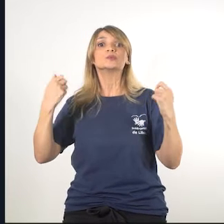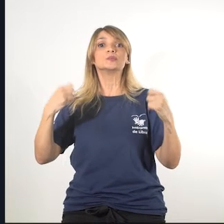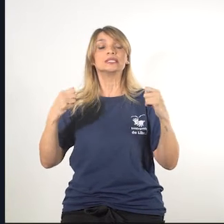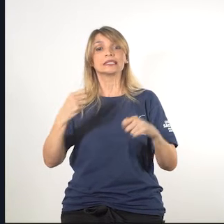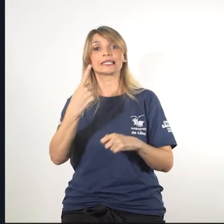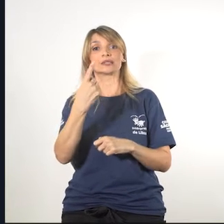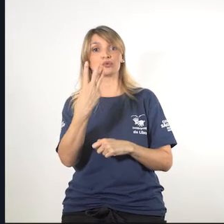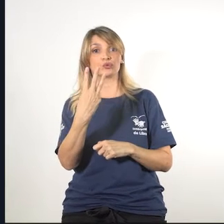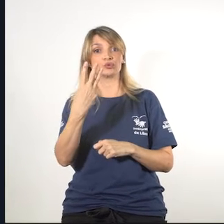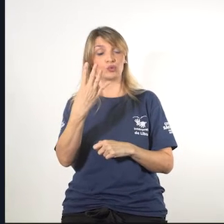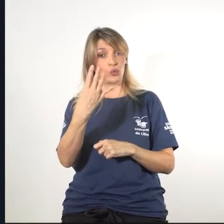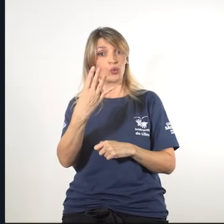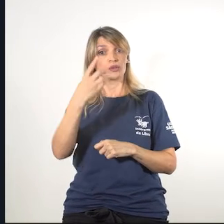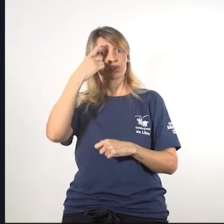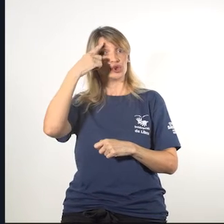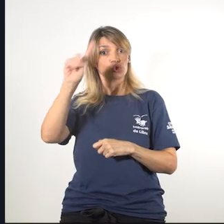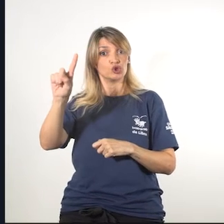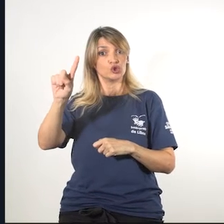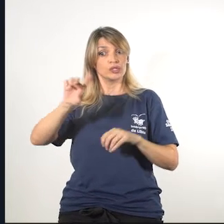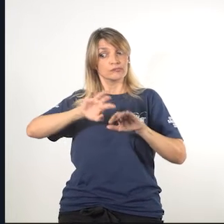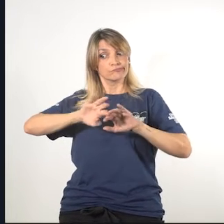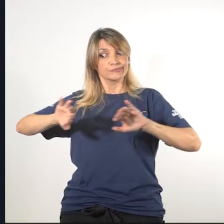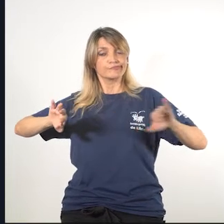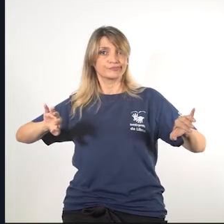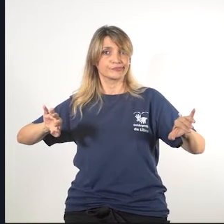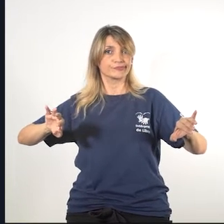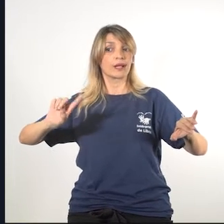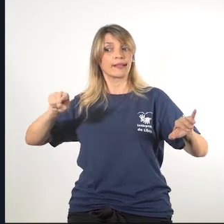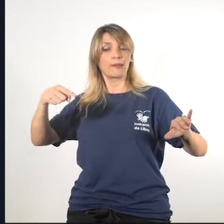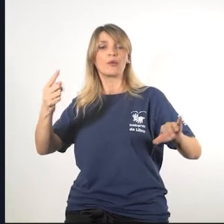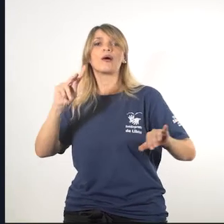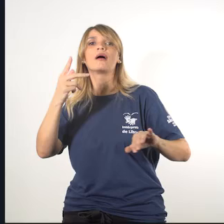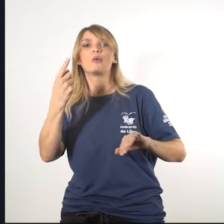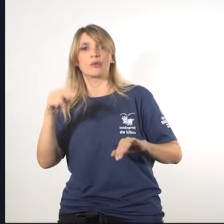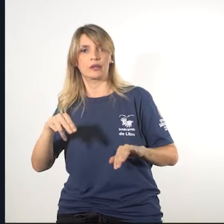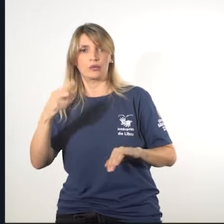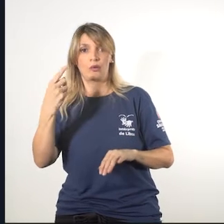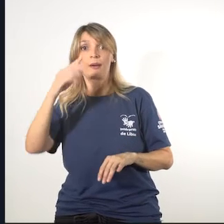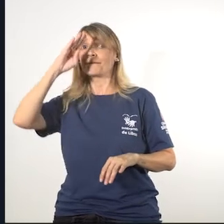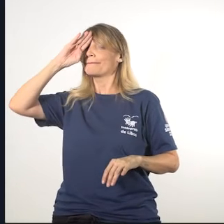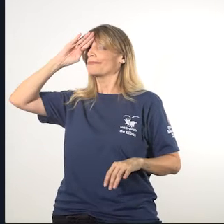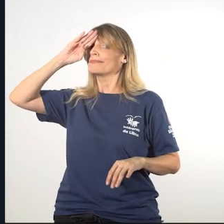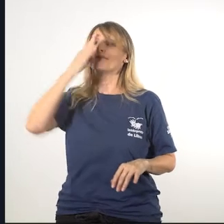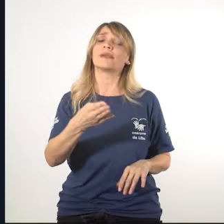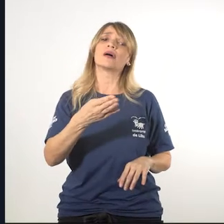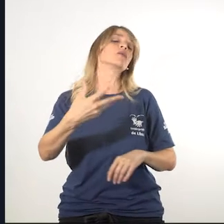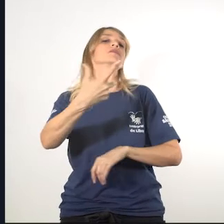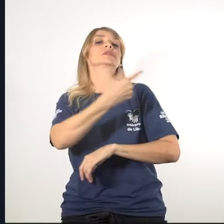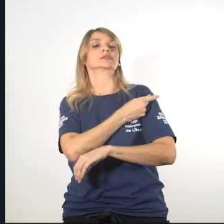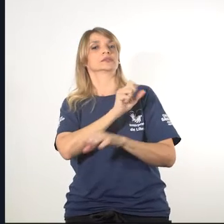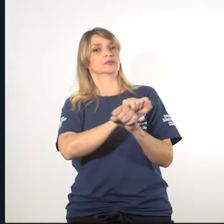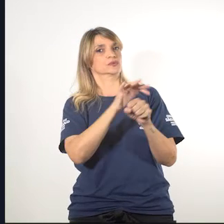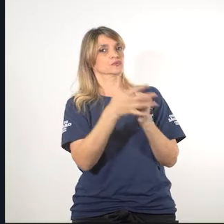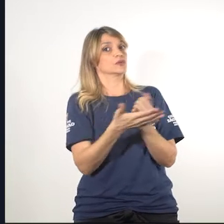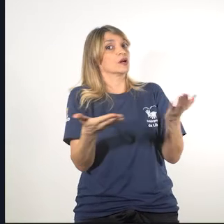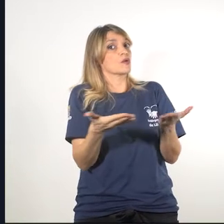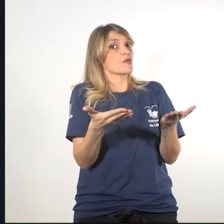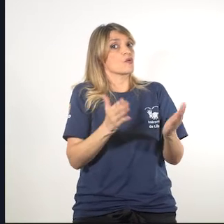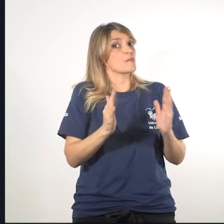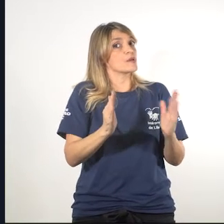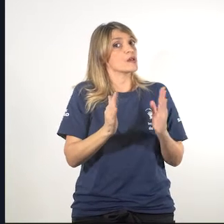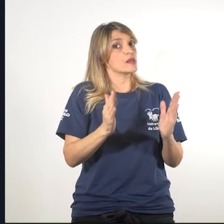de intervalo. E a prioridade é a vacina da Covid, né? Sempre, neste momento